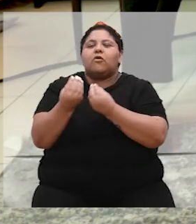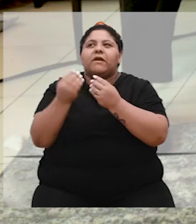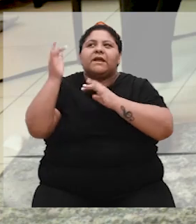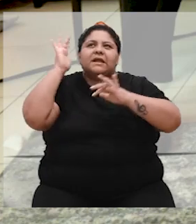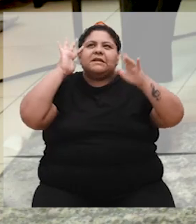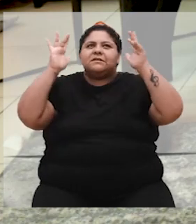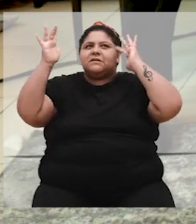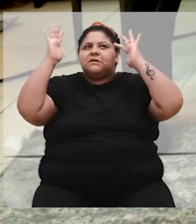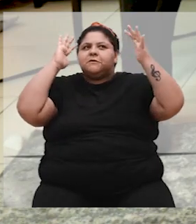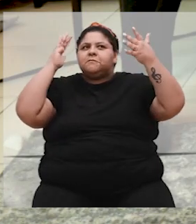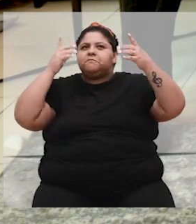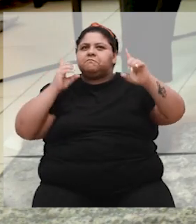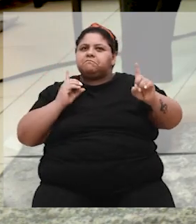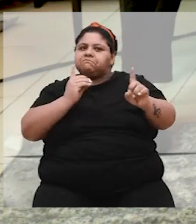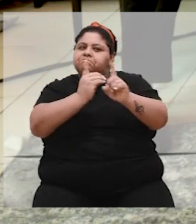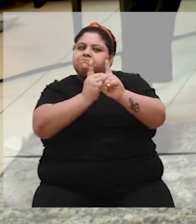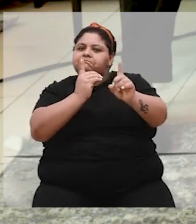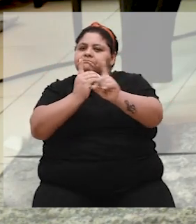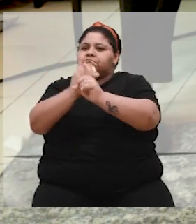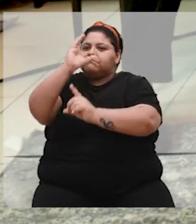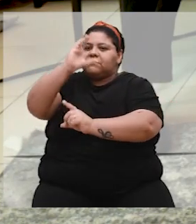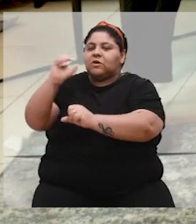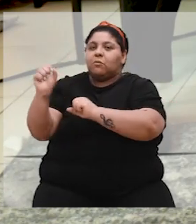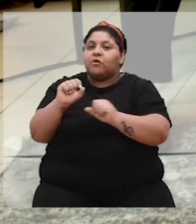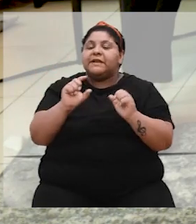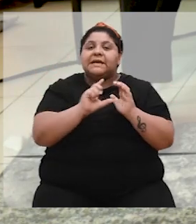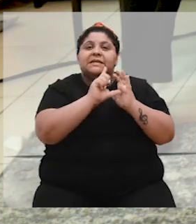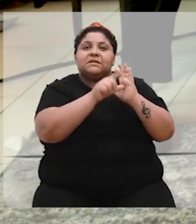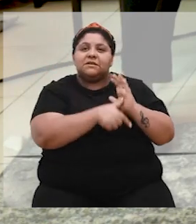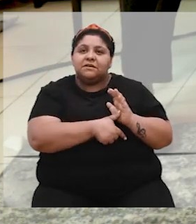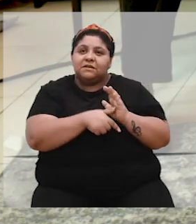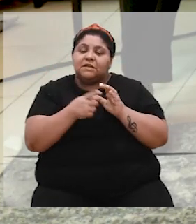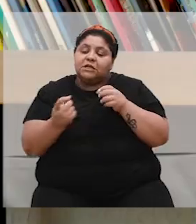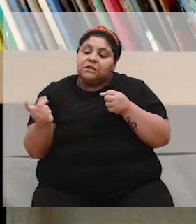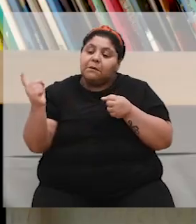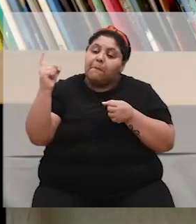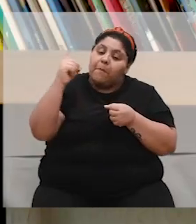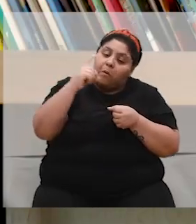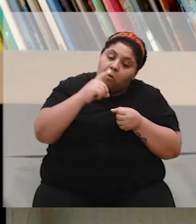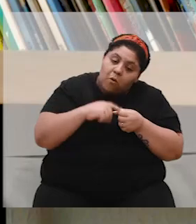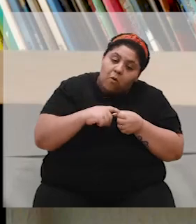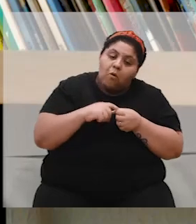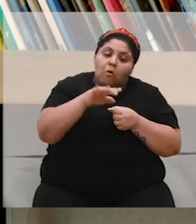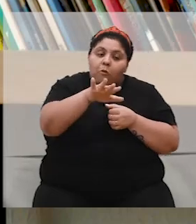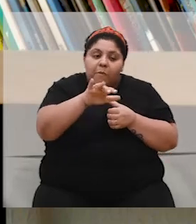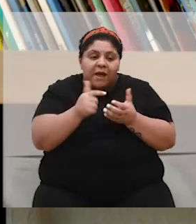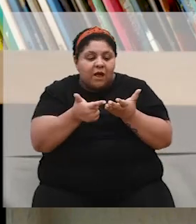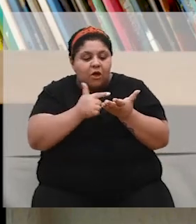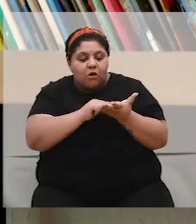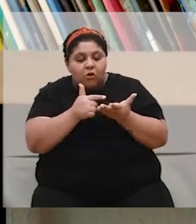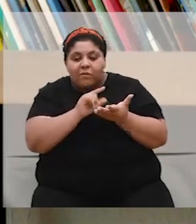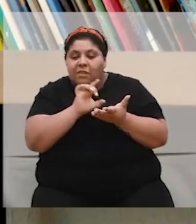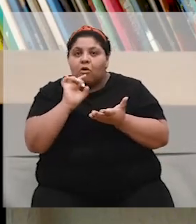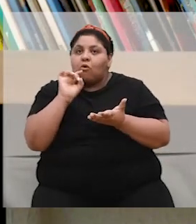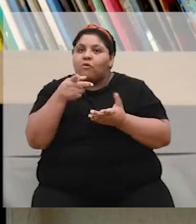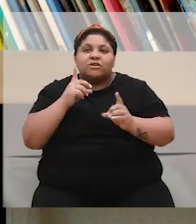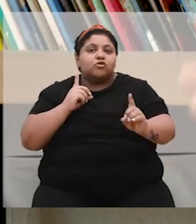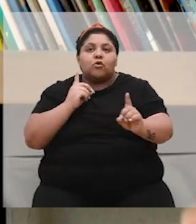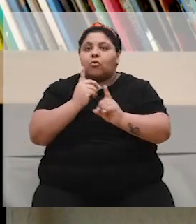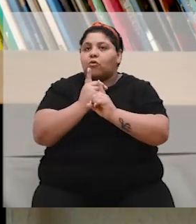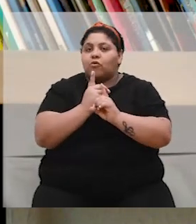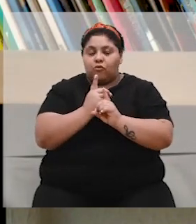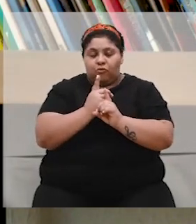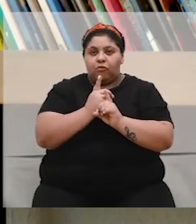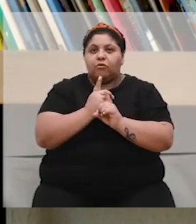o que a gente imagina de encontrar um leitor, ele vai poder depois retornar, pegar os livros. Não é apenas